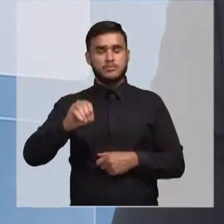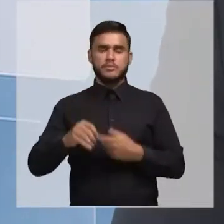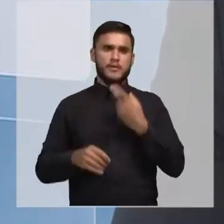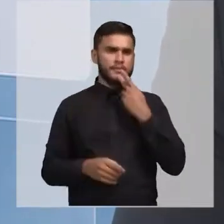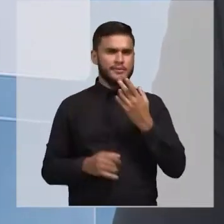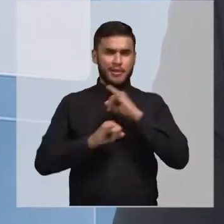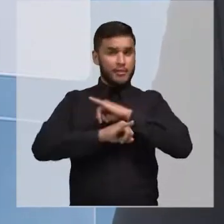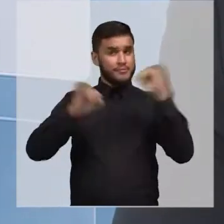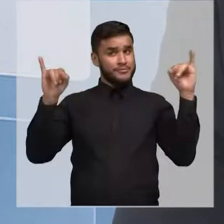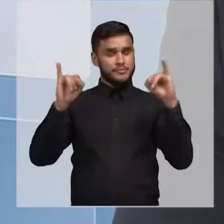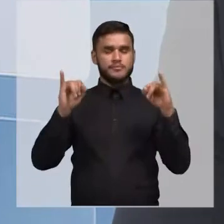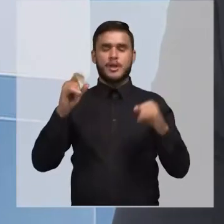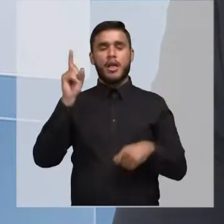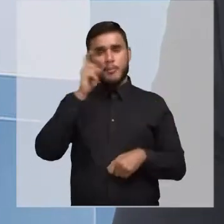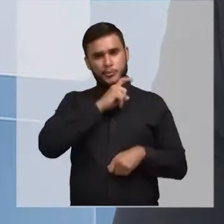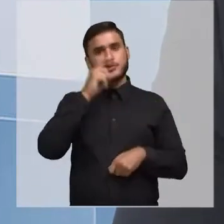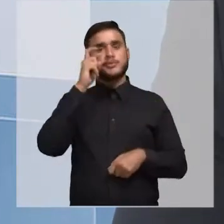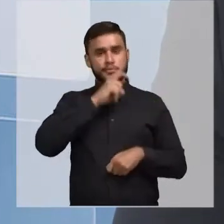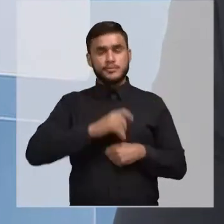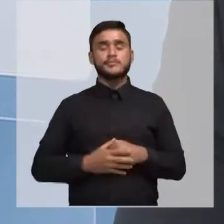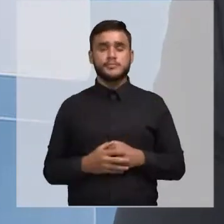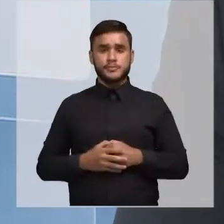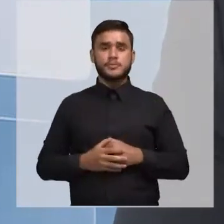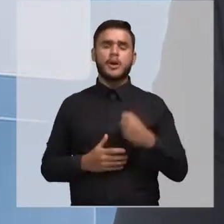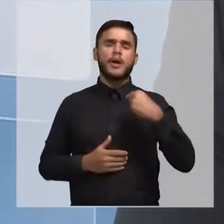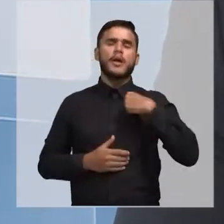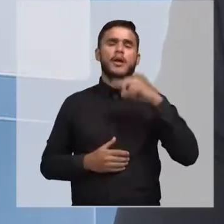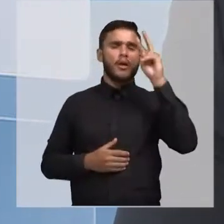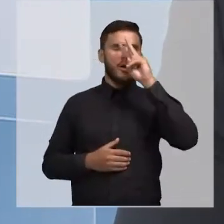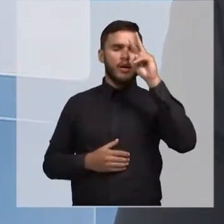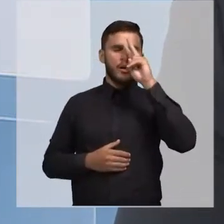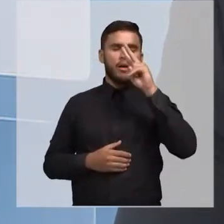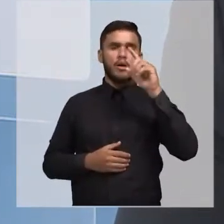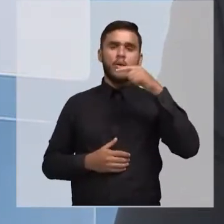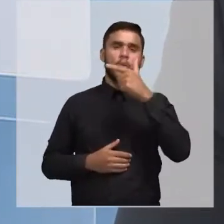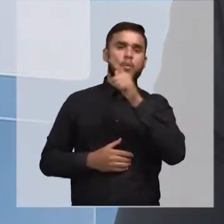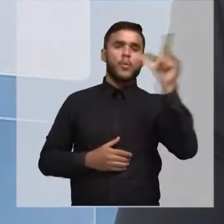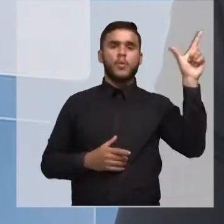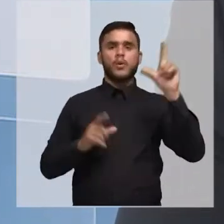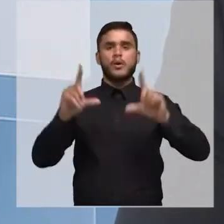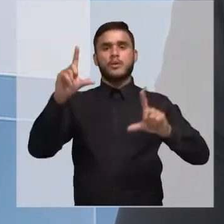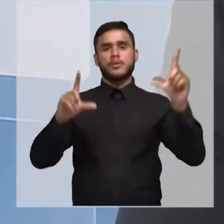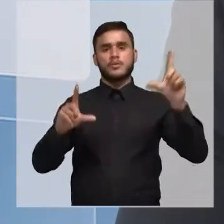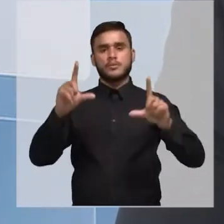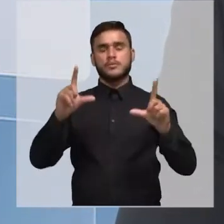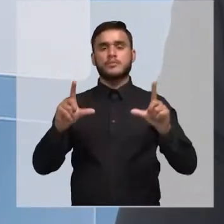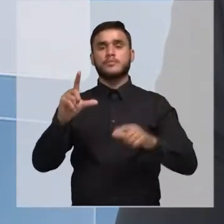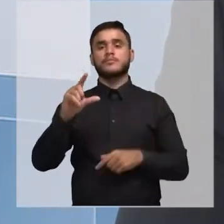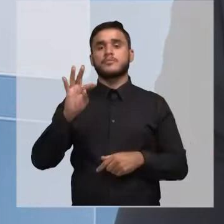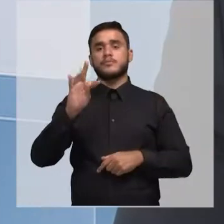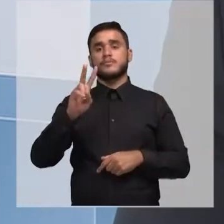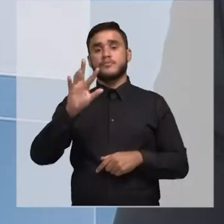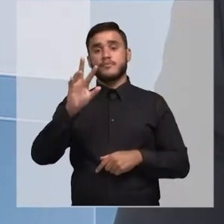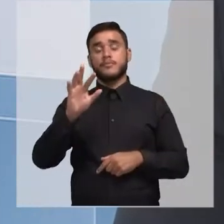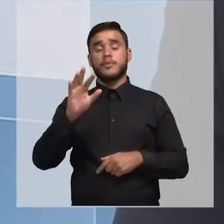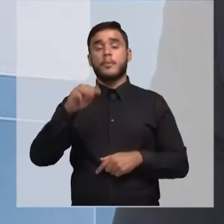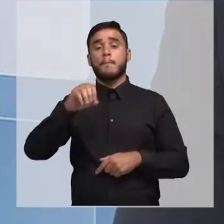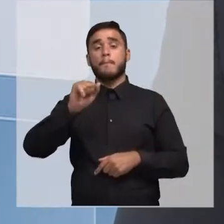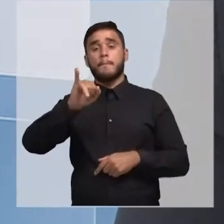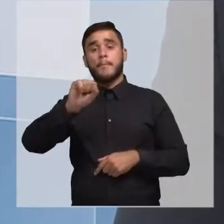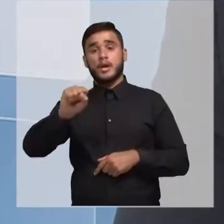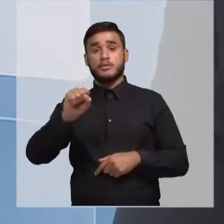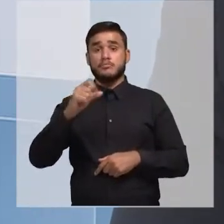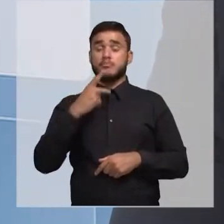mentira. Eu fiz um programa na outra TV com a irmã nossa aqui, a TV Mais, que é a Hora da Verdade que eu faço lá. Eu já disse